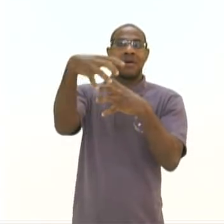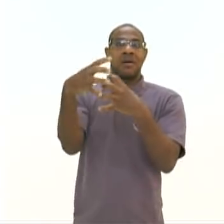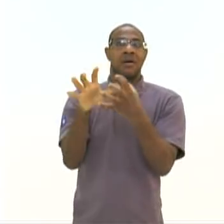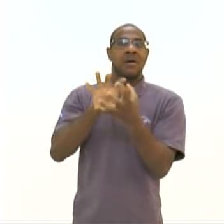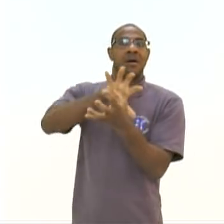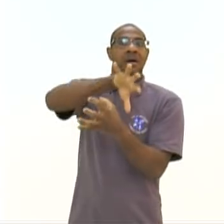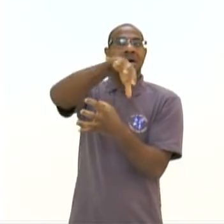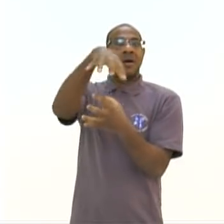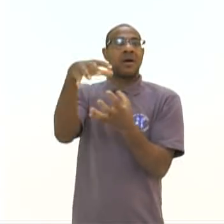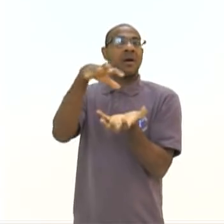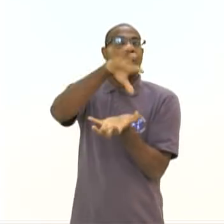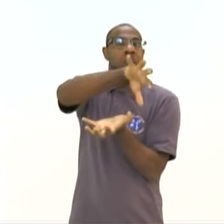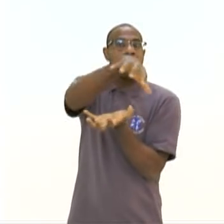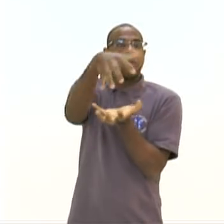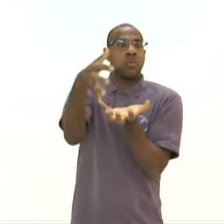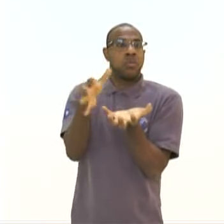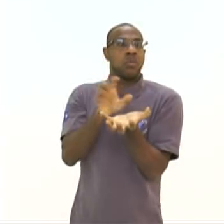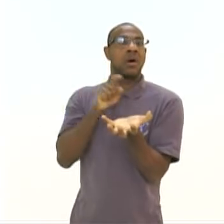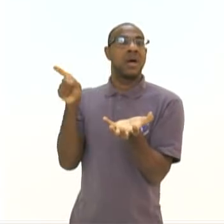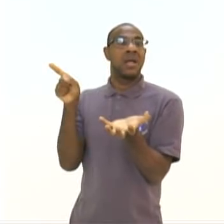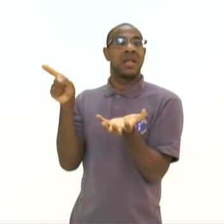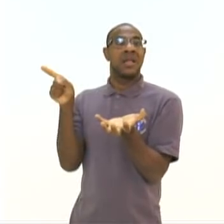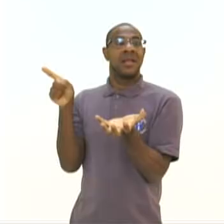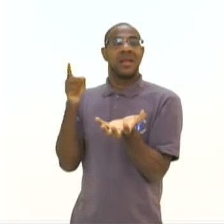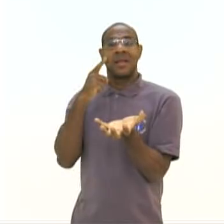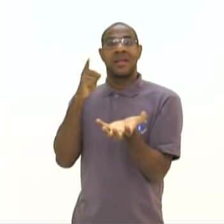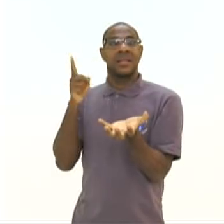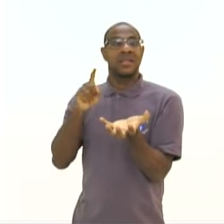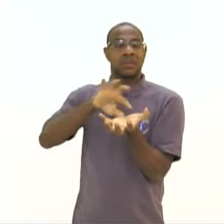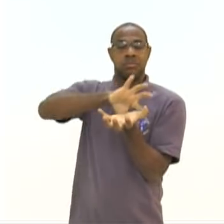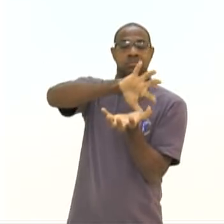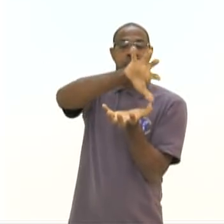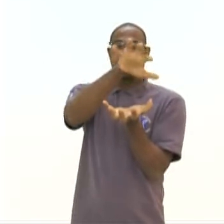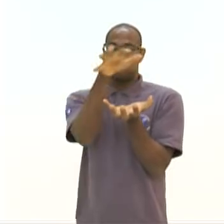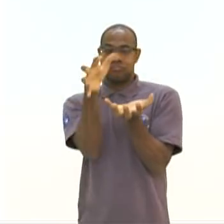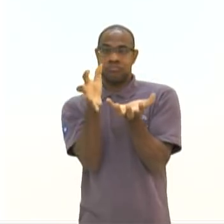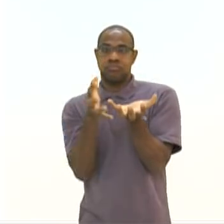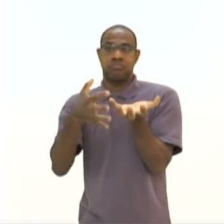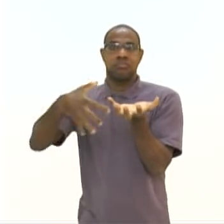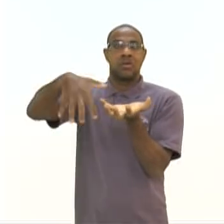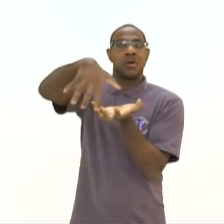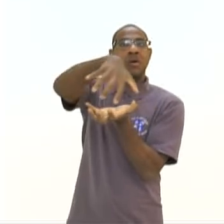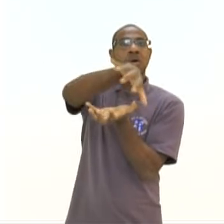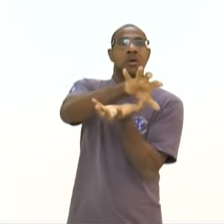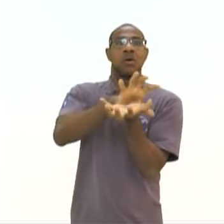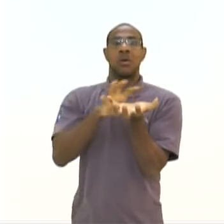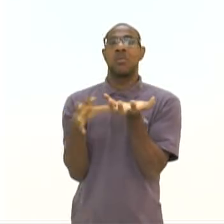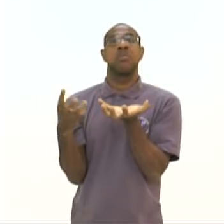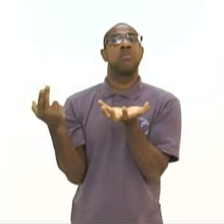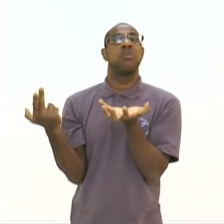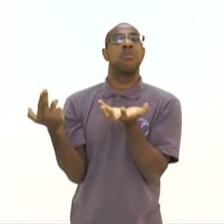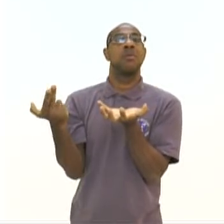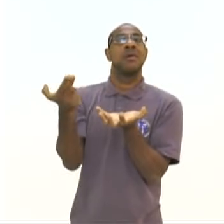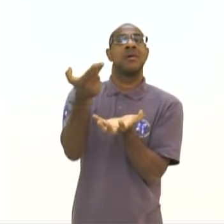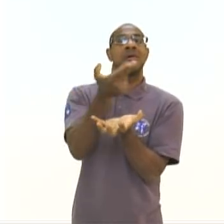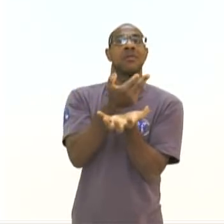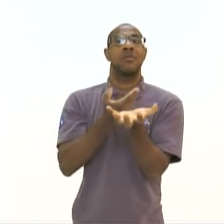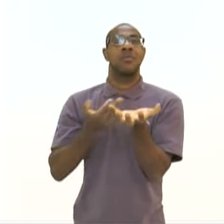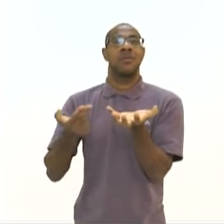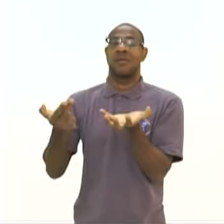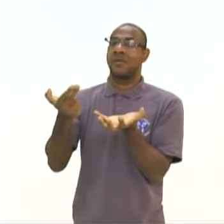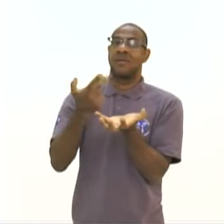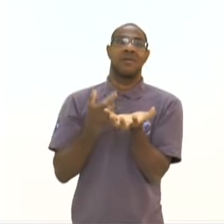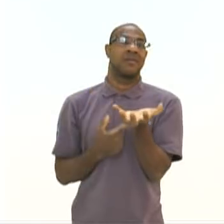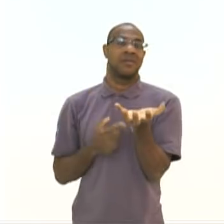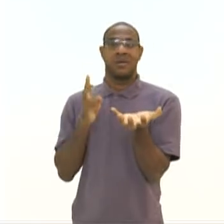para vocês, é só um recorte, porque se ela dá a volta toda, ela é totalmente igual nessa volta que ela faz.